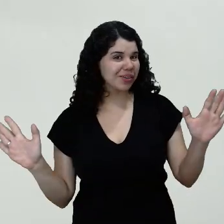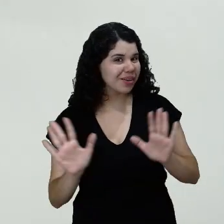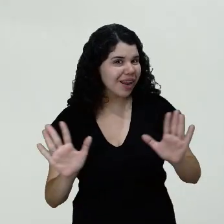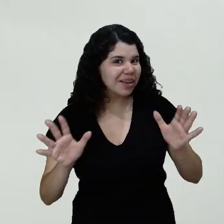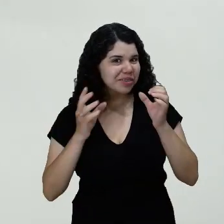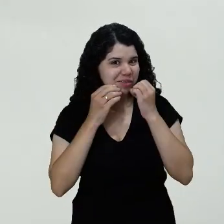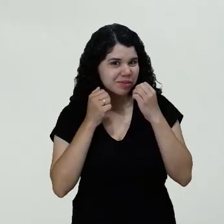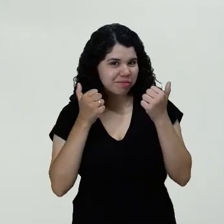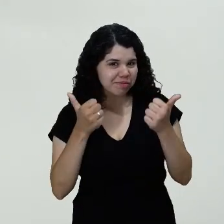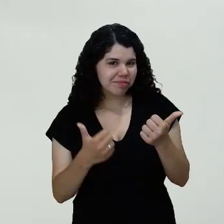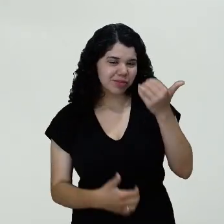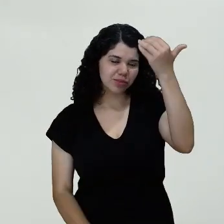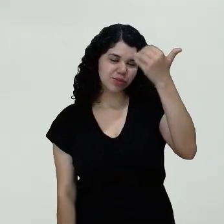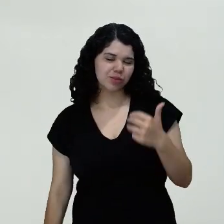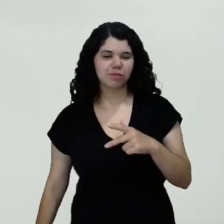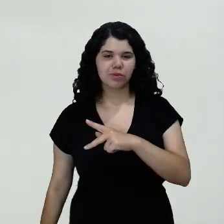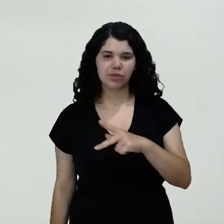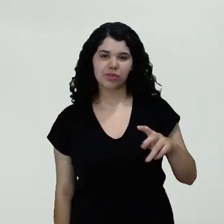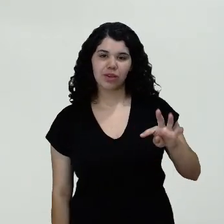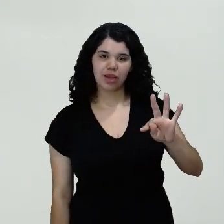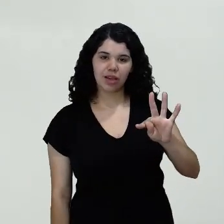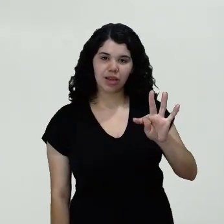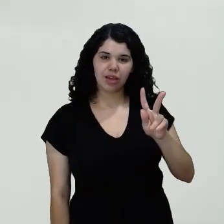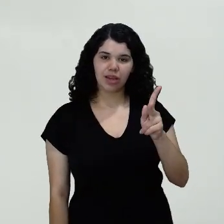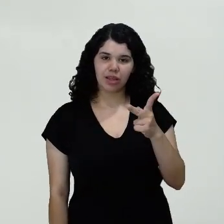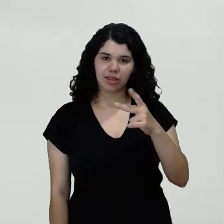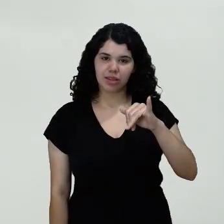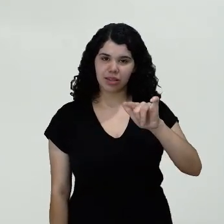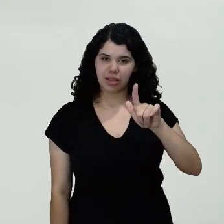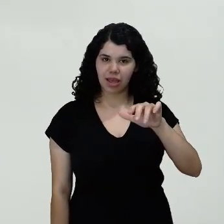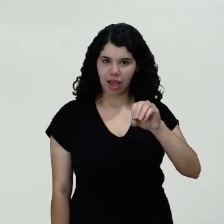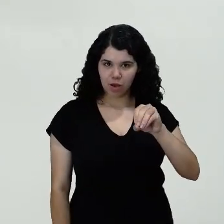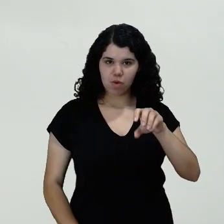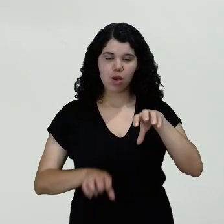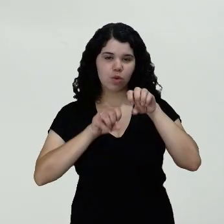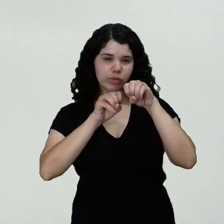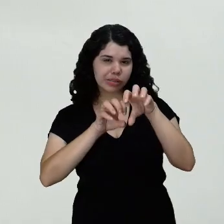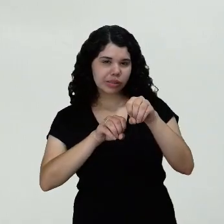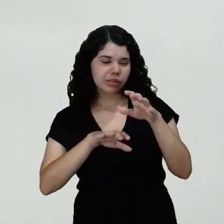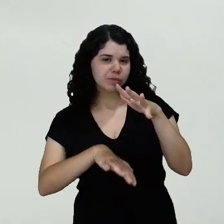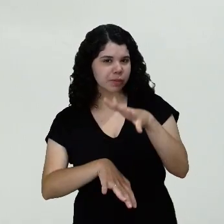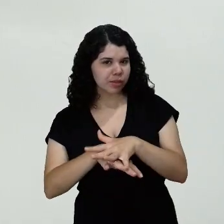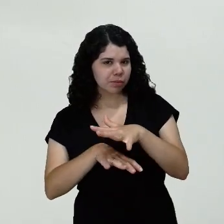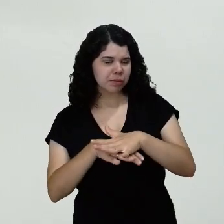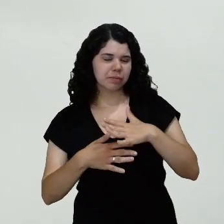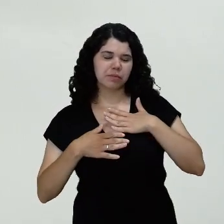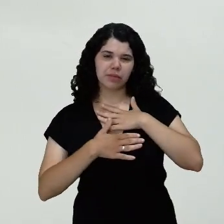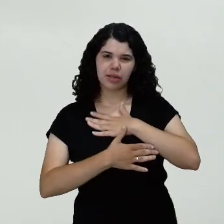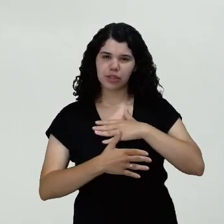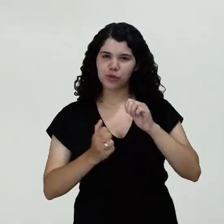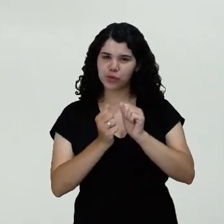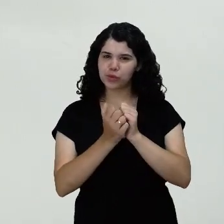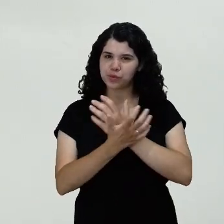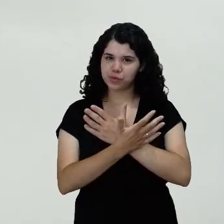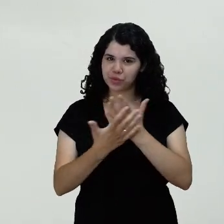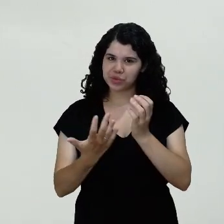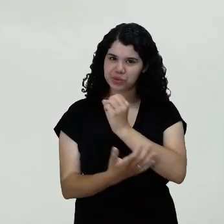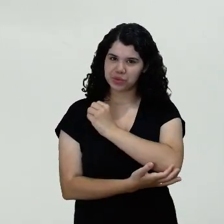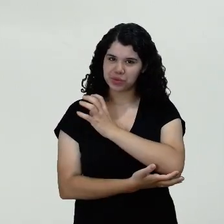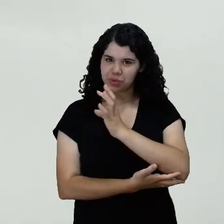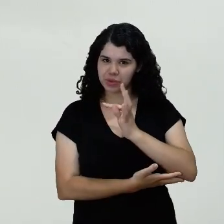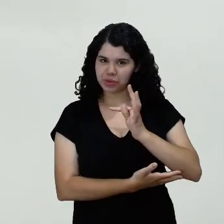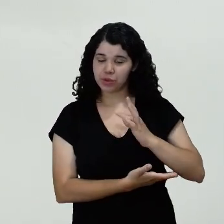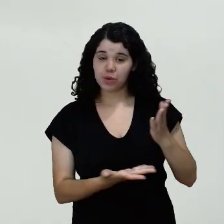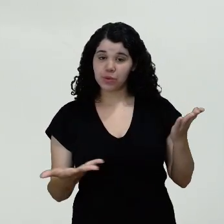Olá pessoal, tudo bem? Eu sou o professor Tiago Azevedo, professor de matemática, e é um prazer estar aqui com vocês no OndaTech. O tema que a gente